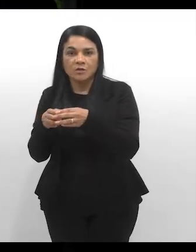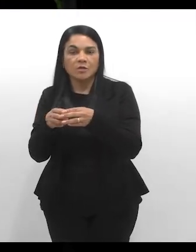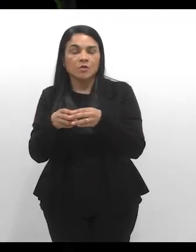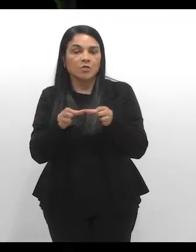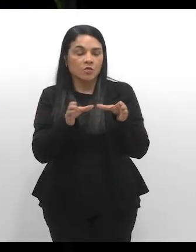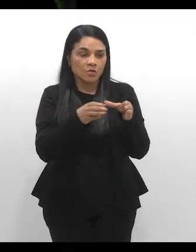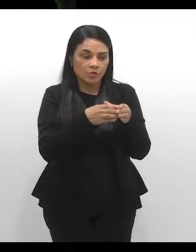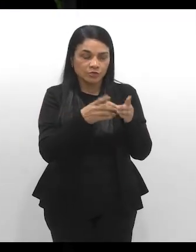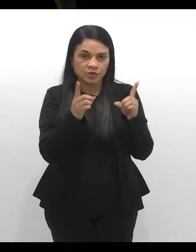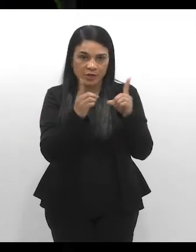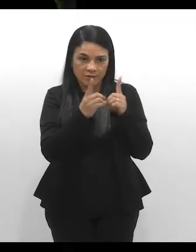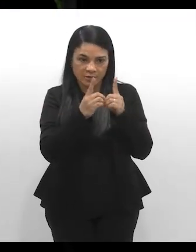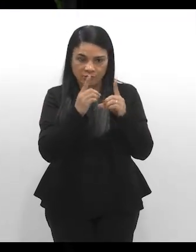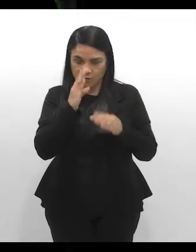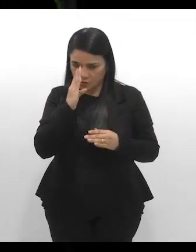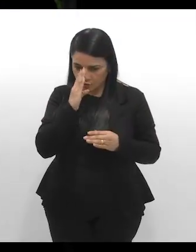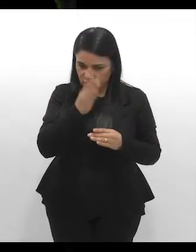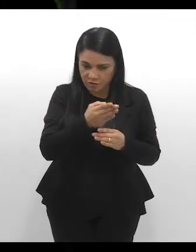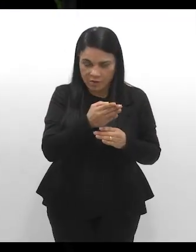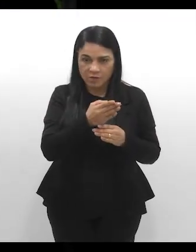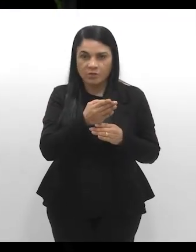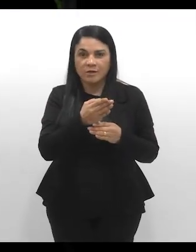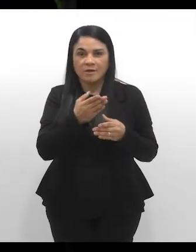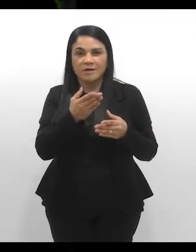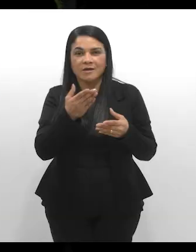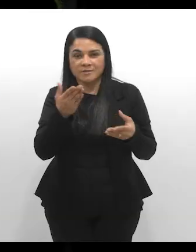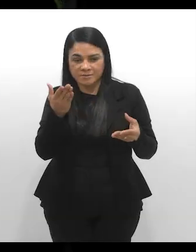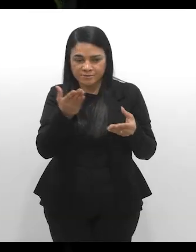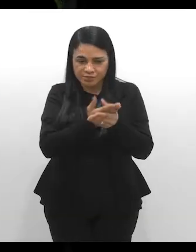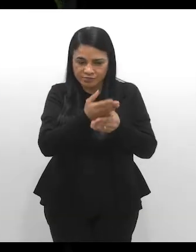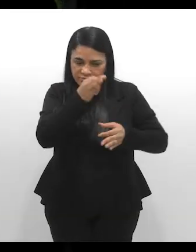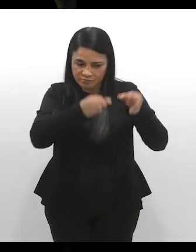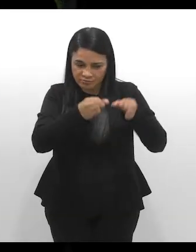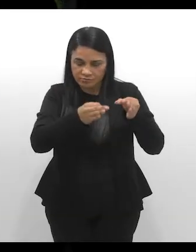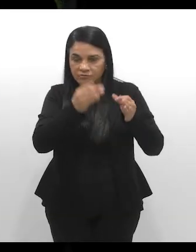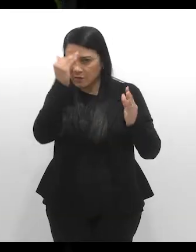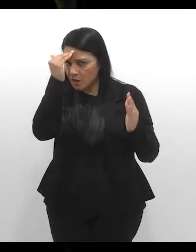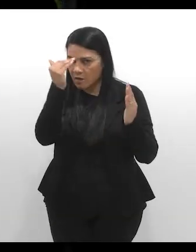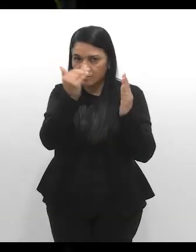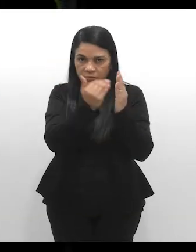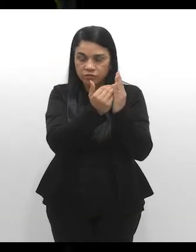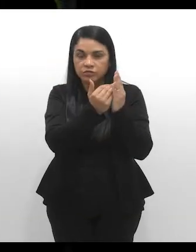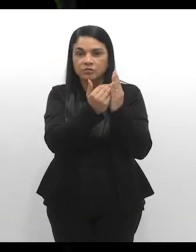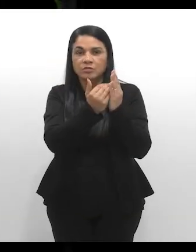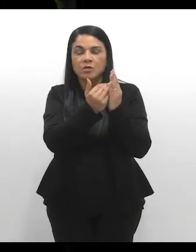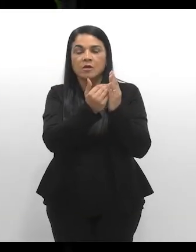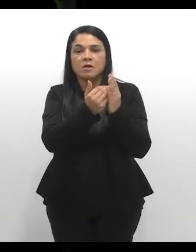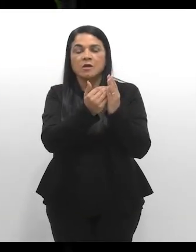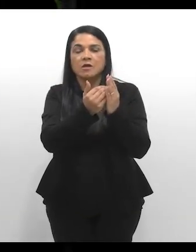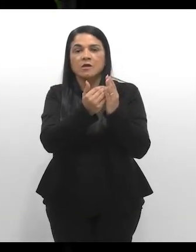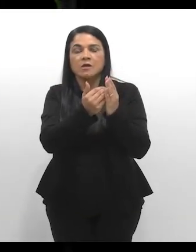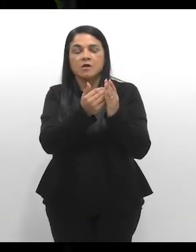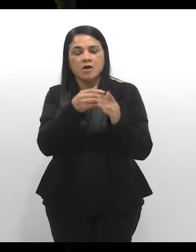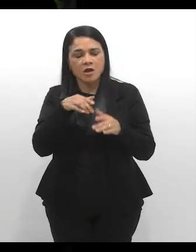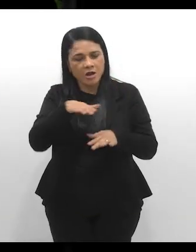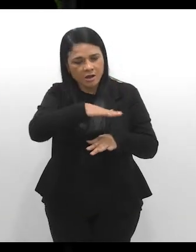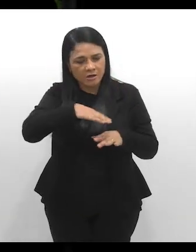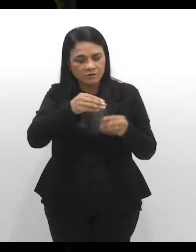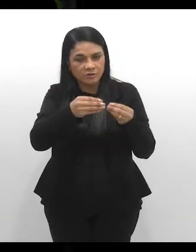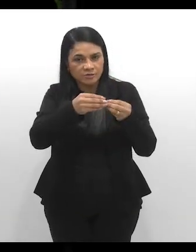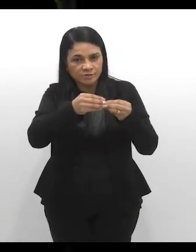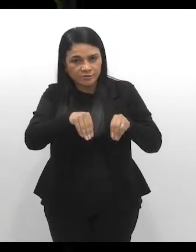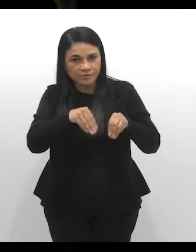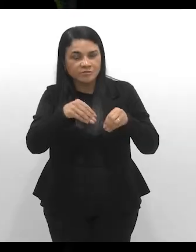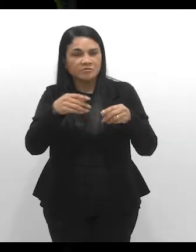de atendimento direto, porque a sentença se cumpre, né? Um campo em que você olha para os danos